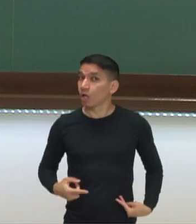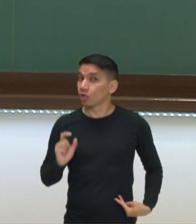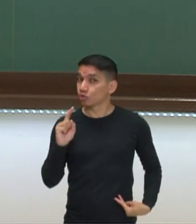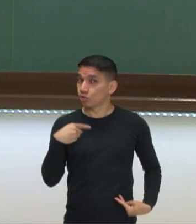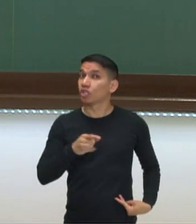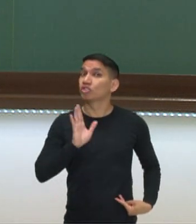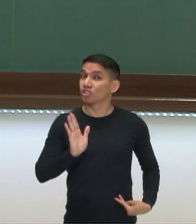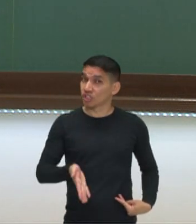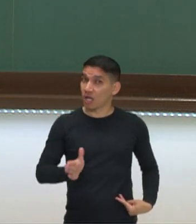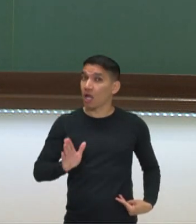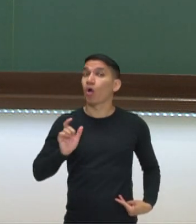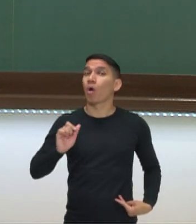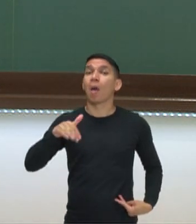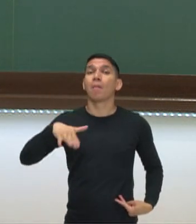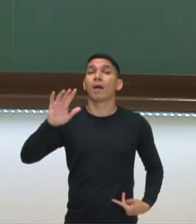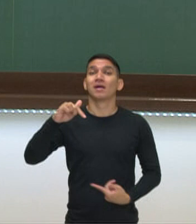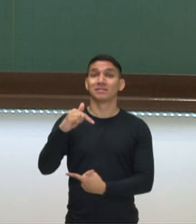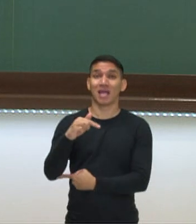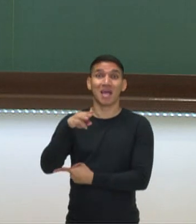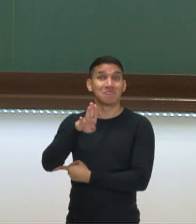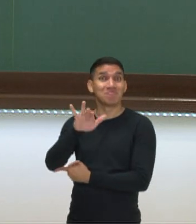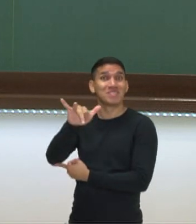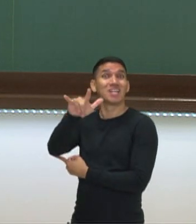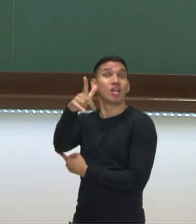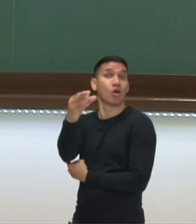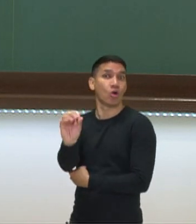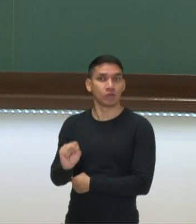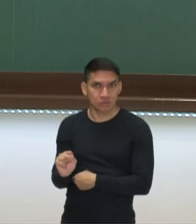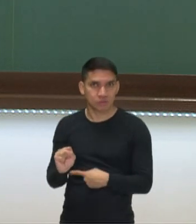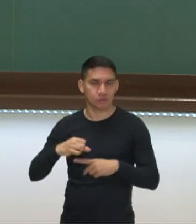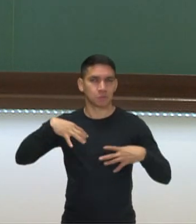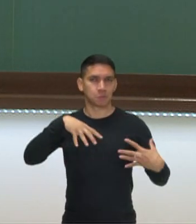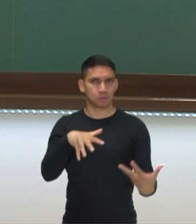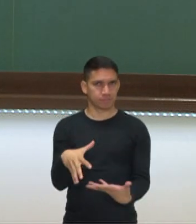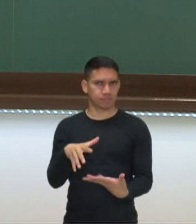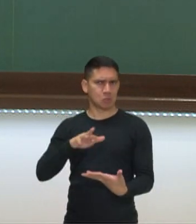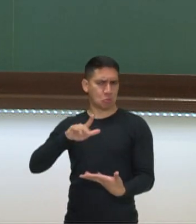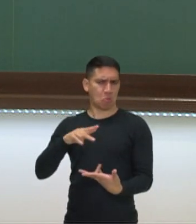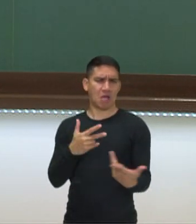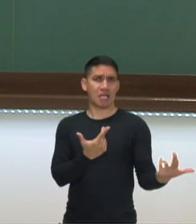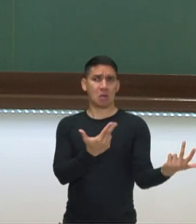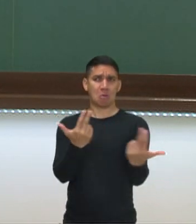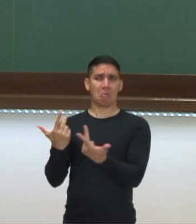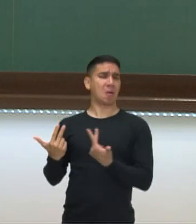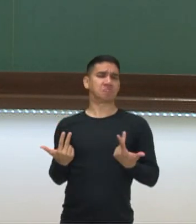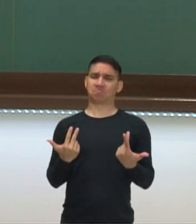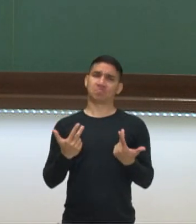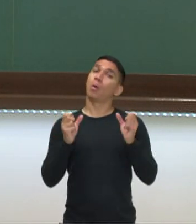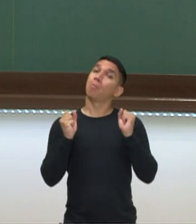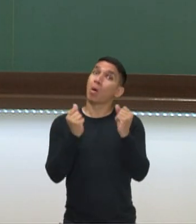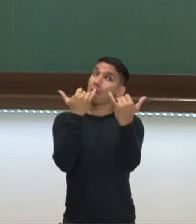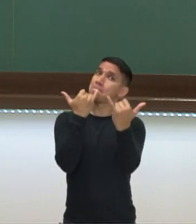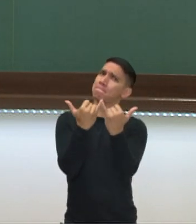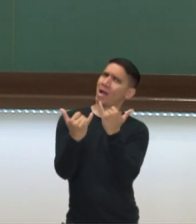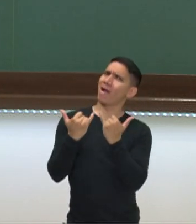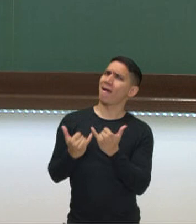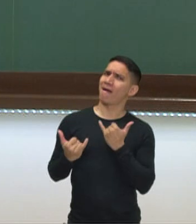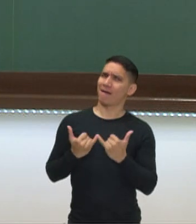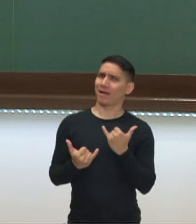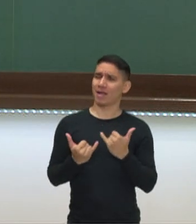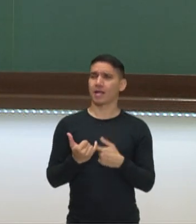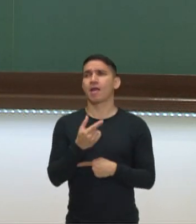somos mais de 7 bilhões nesse mundo e não somos iguais. Podemos ser parecidos com os